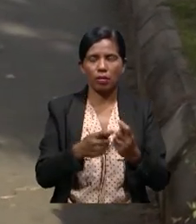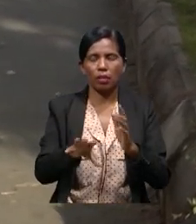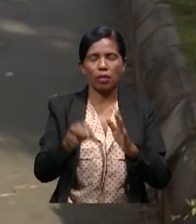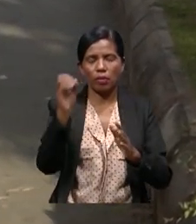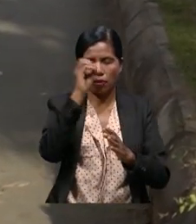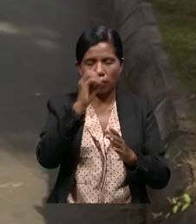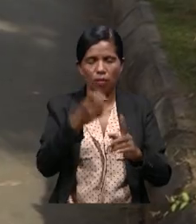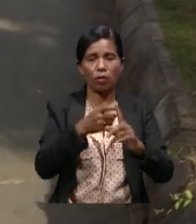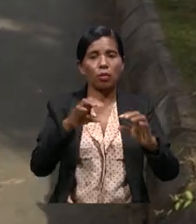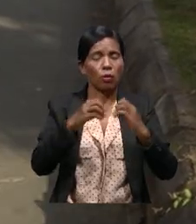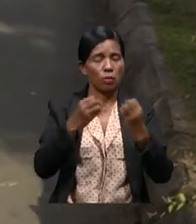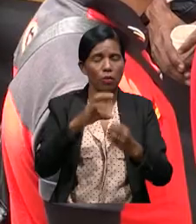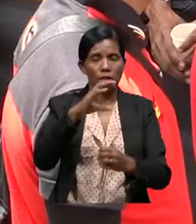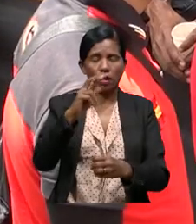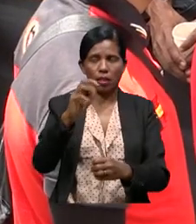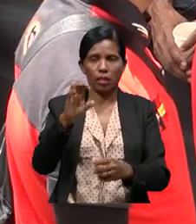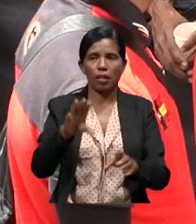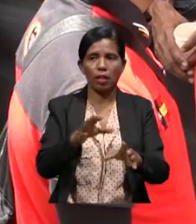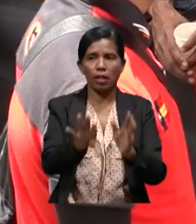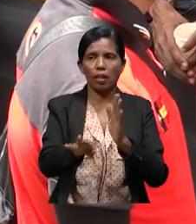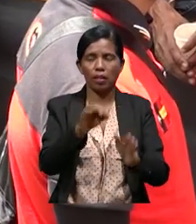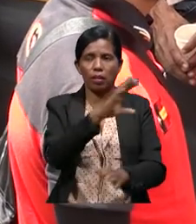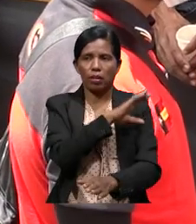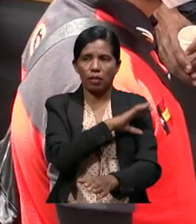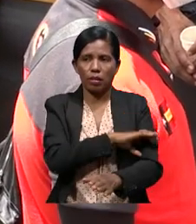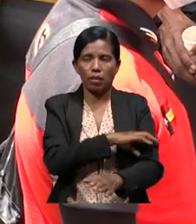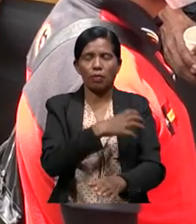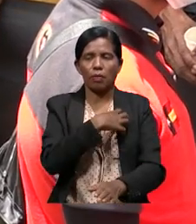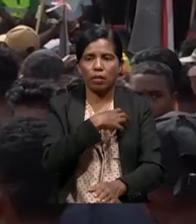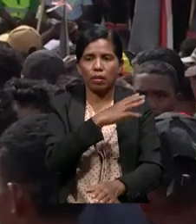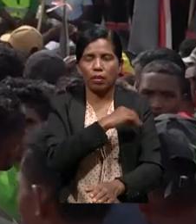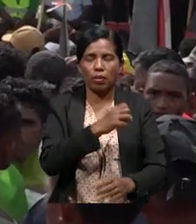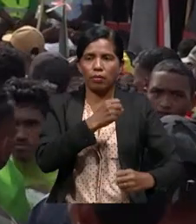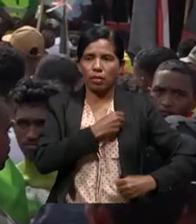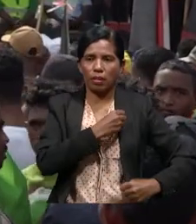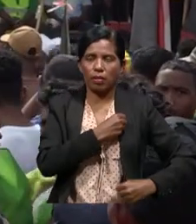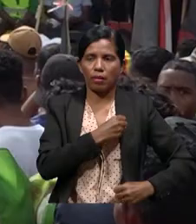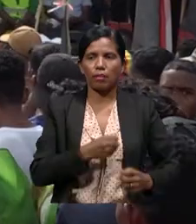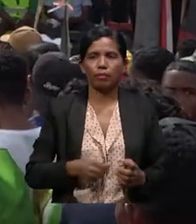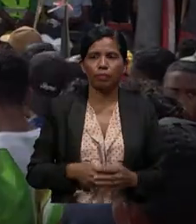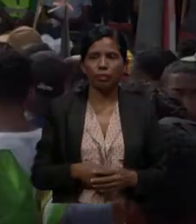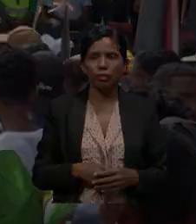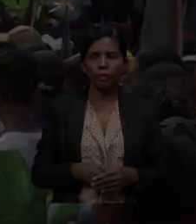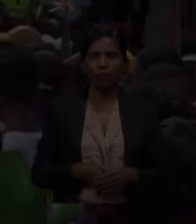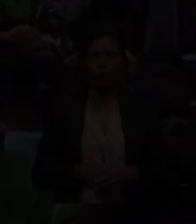husi ekipa CNE no hetan siguransa husi penteli no FFDTeli. Almeida dos Santos, Benvida Simenes, GMN.